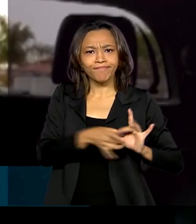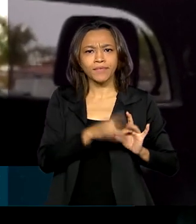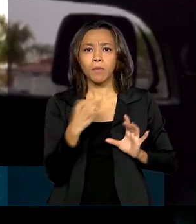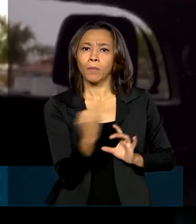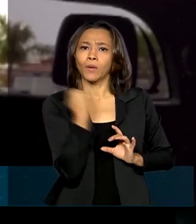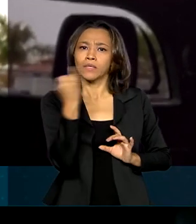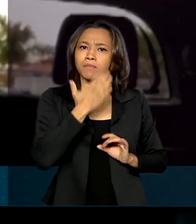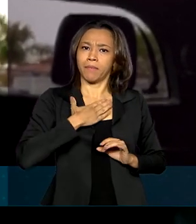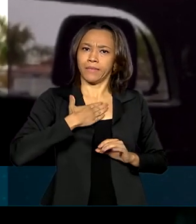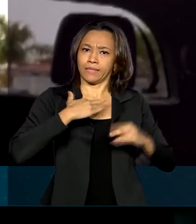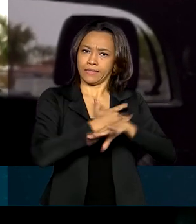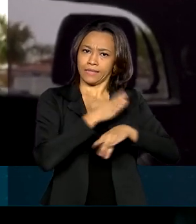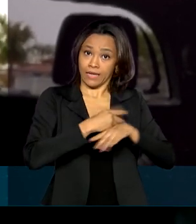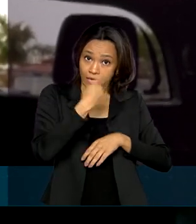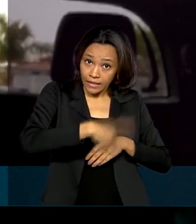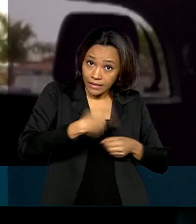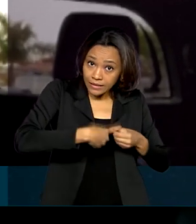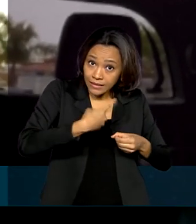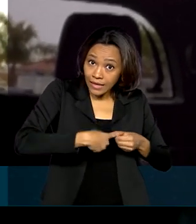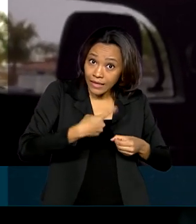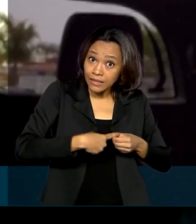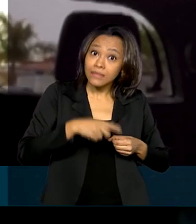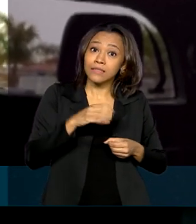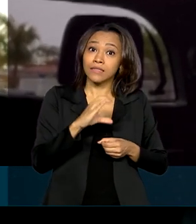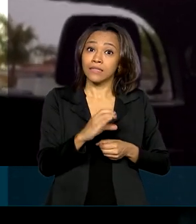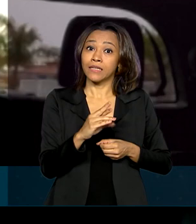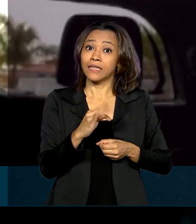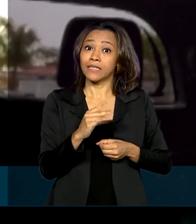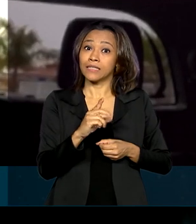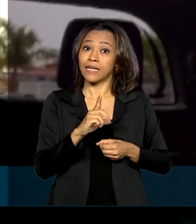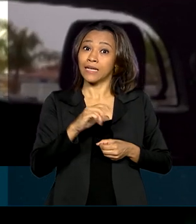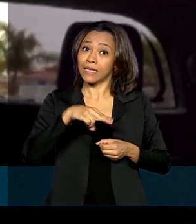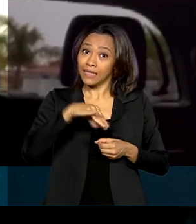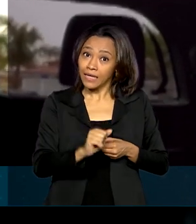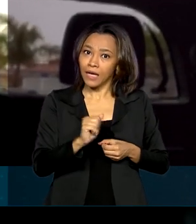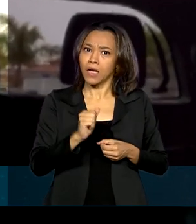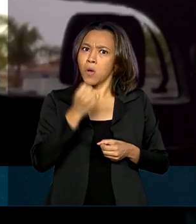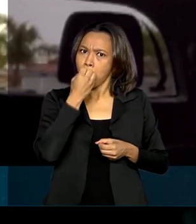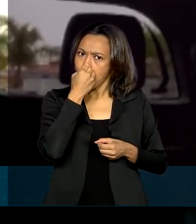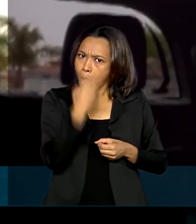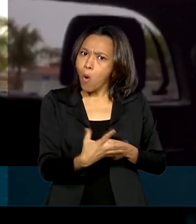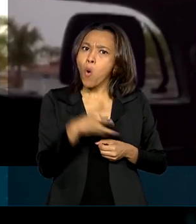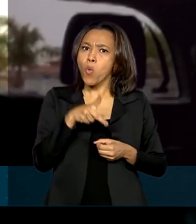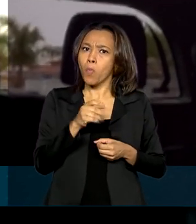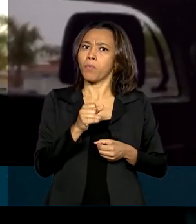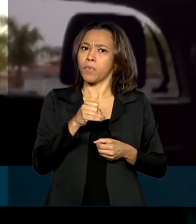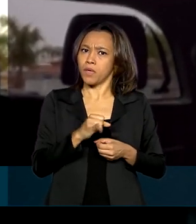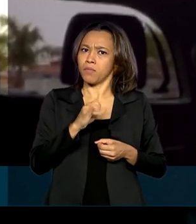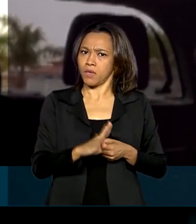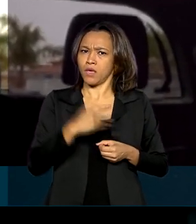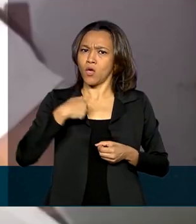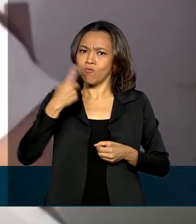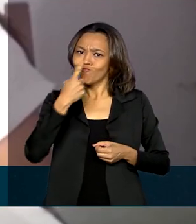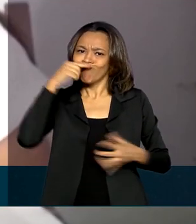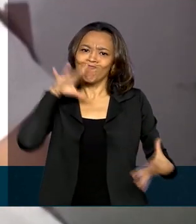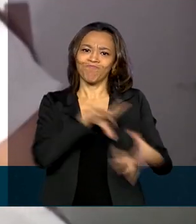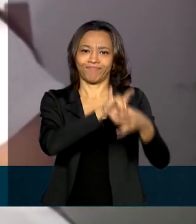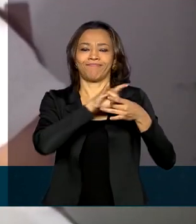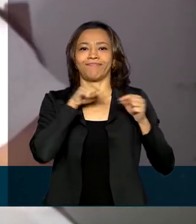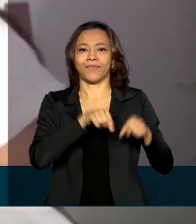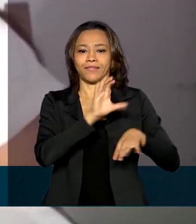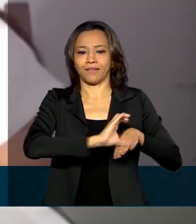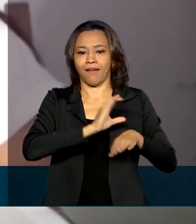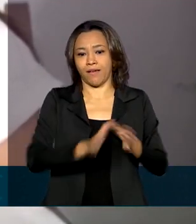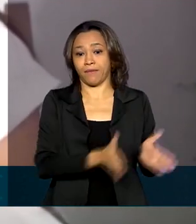que Cristalina é um grande destaque no PIB agrícola nacional e eu me identifico muito com essa área. Já a